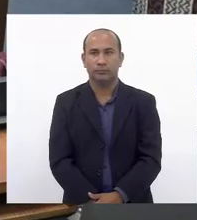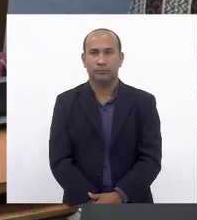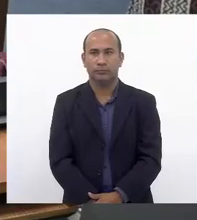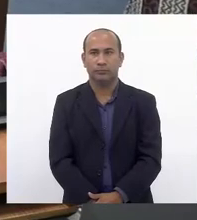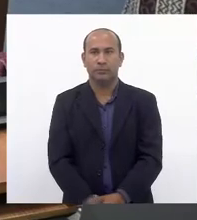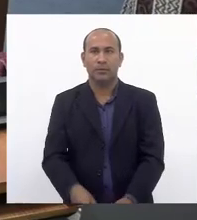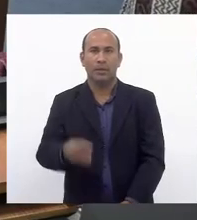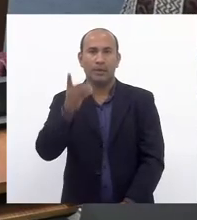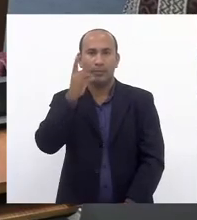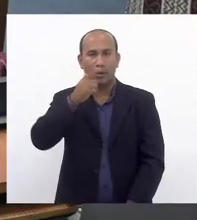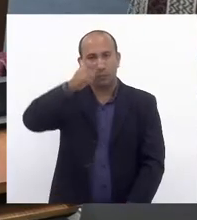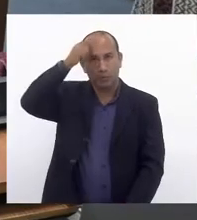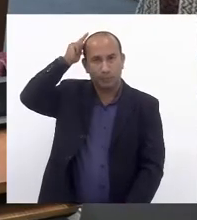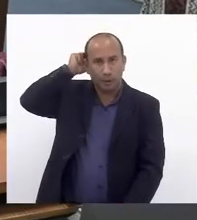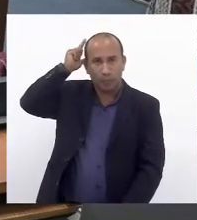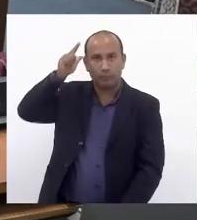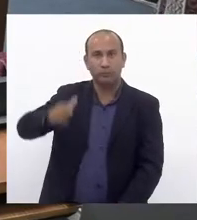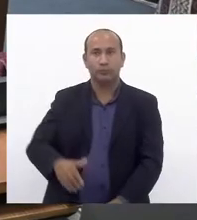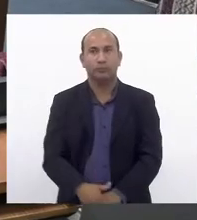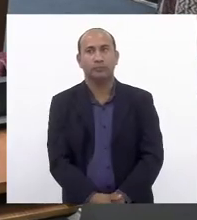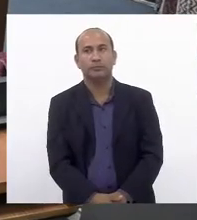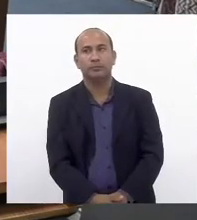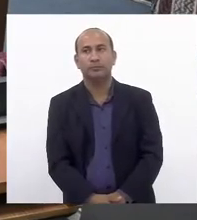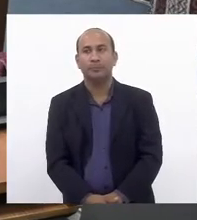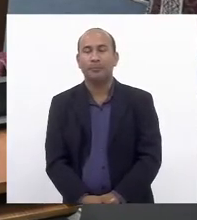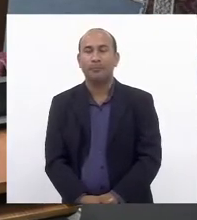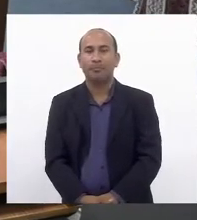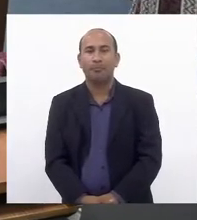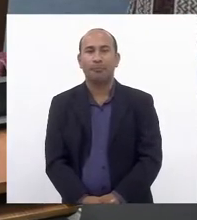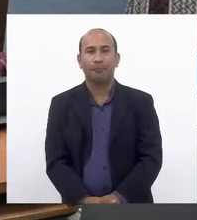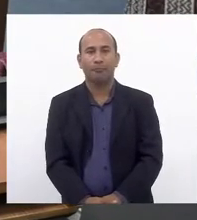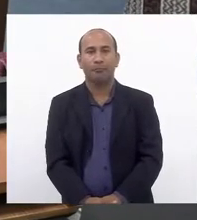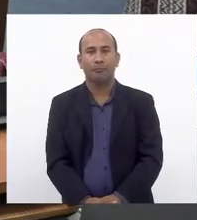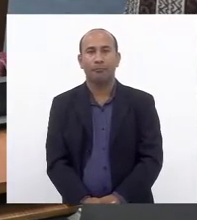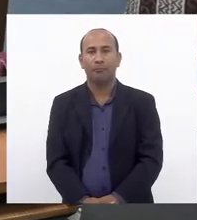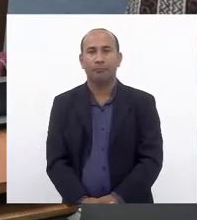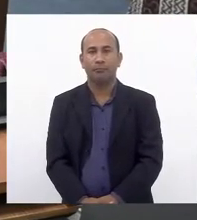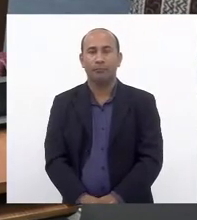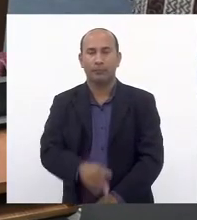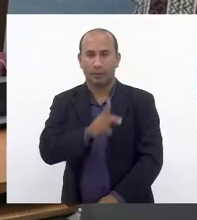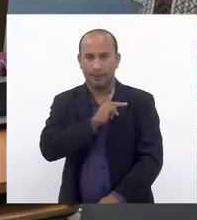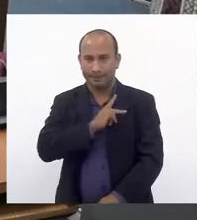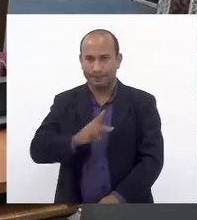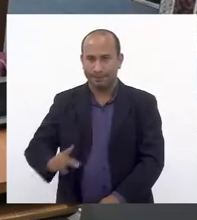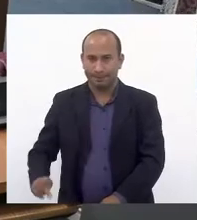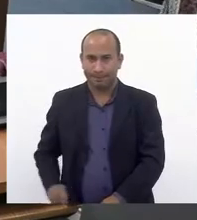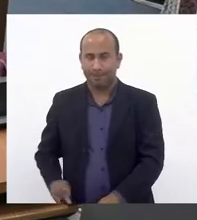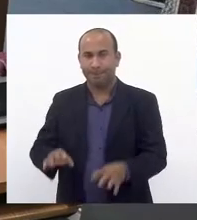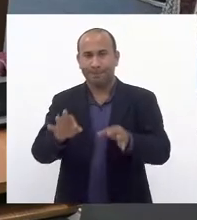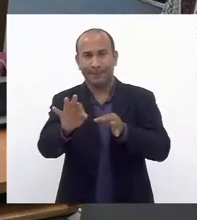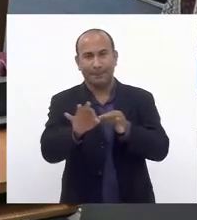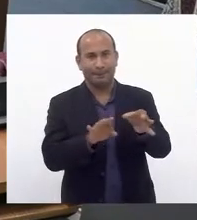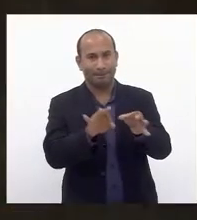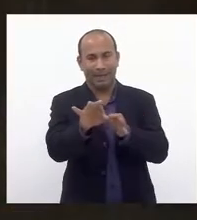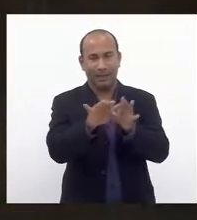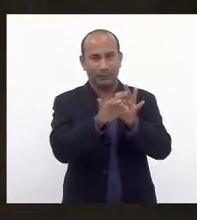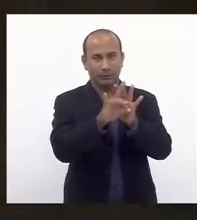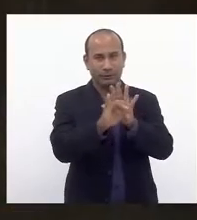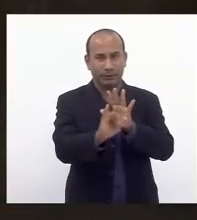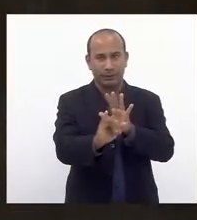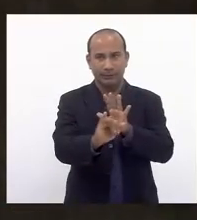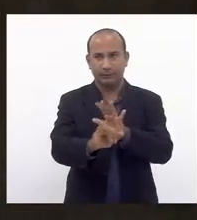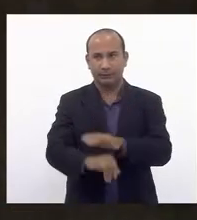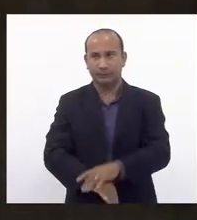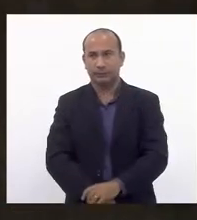Deputado Luiz Paulo. Senhora Presidente, o projeto de lei